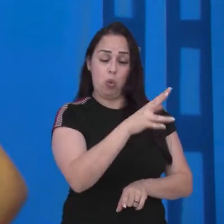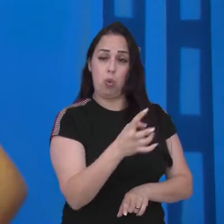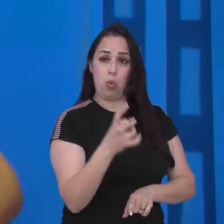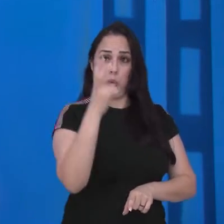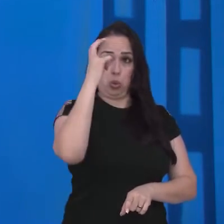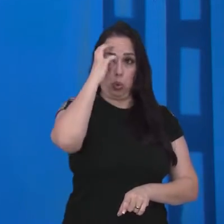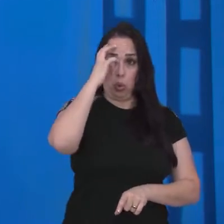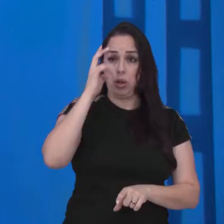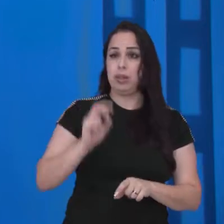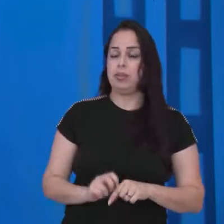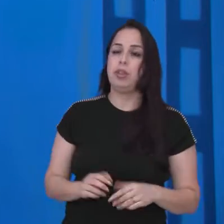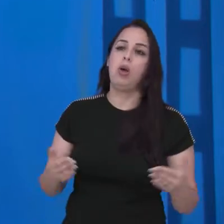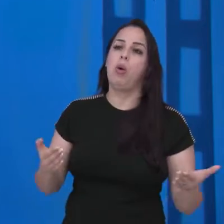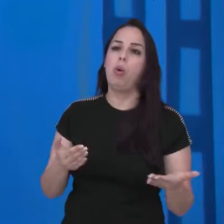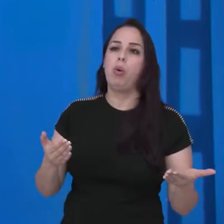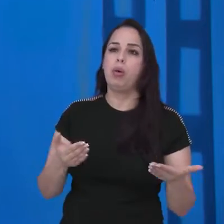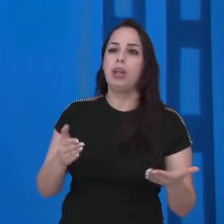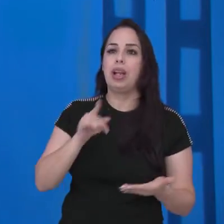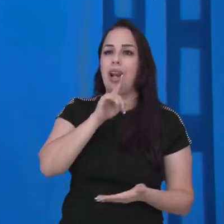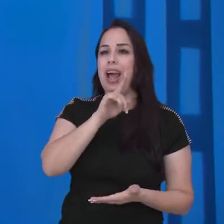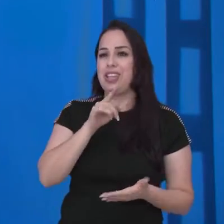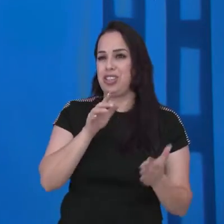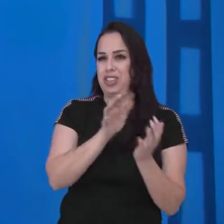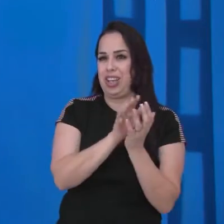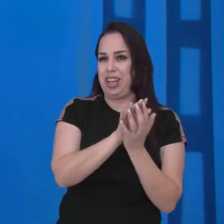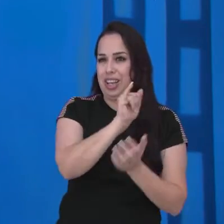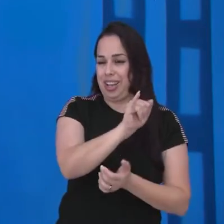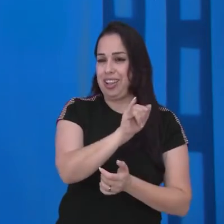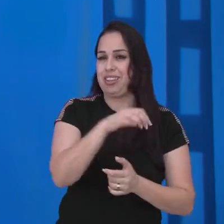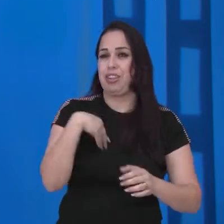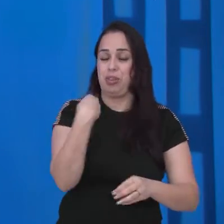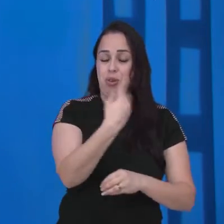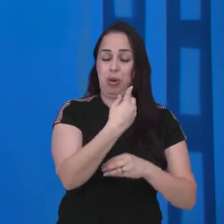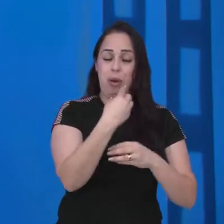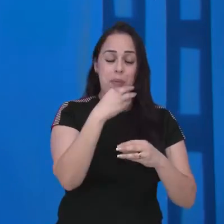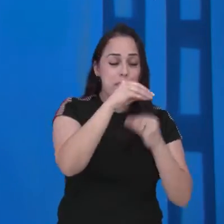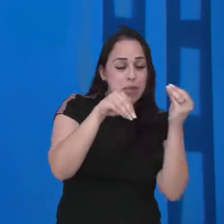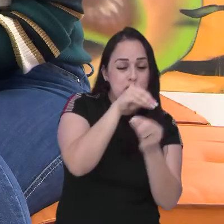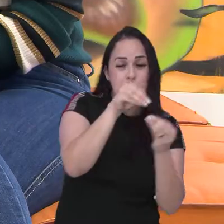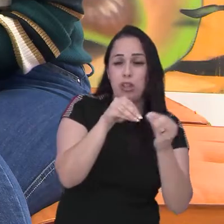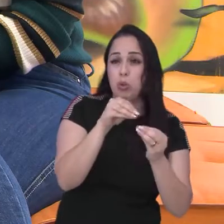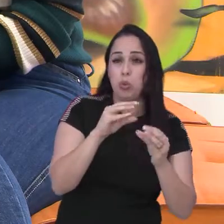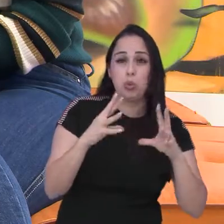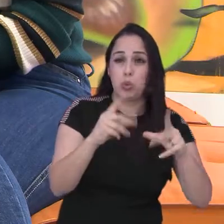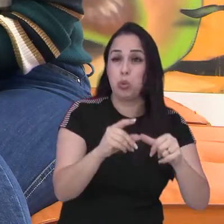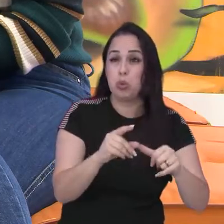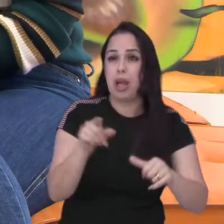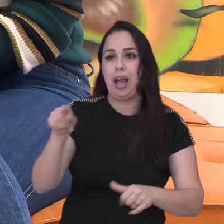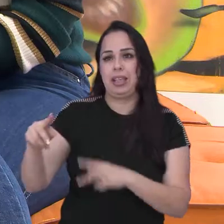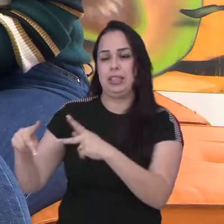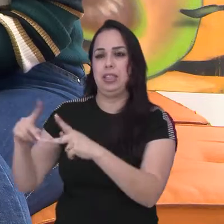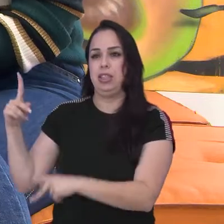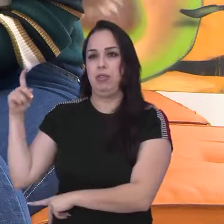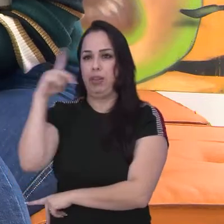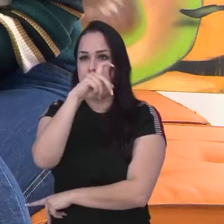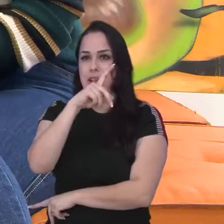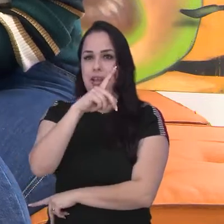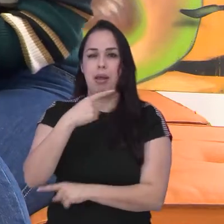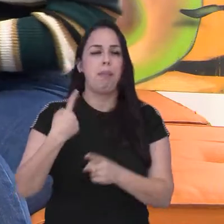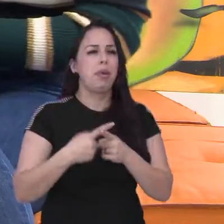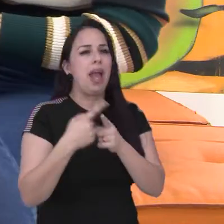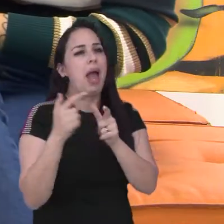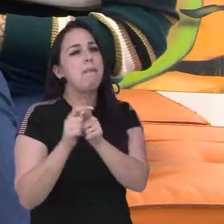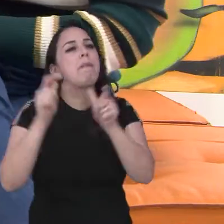centro da cidade, né? Hoje, pra ter uma ideia, principalmente lá em Jacareí, a gente consegue misturar tudo. Aqui em São José é um pouco mais difícil, assim, algumas porque questões. É